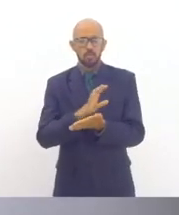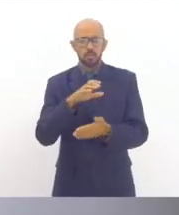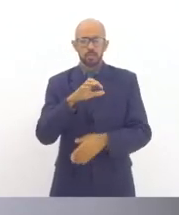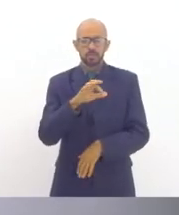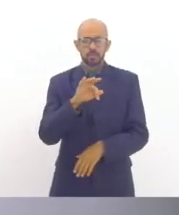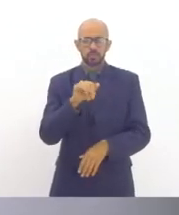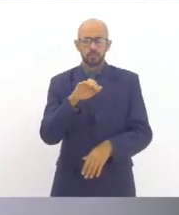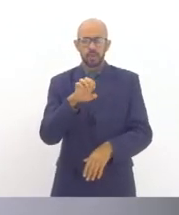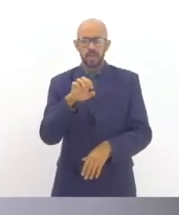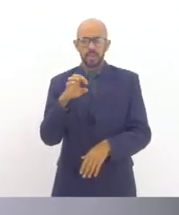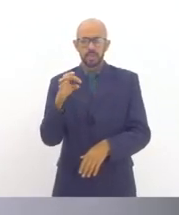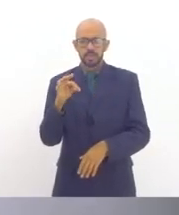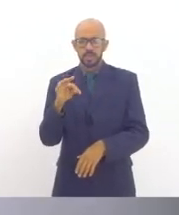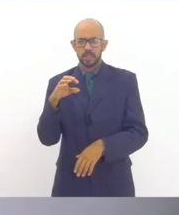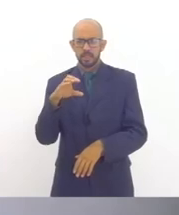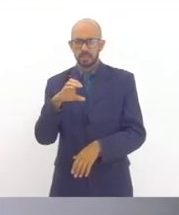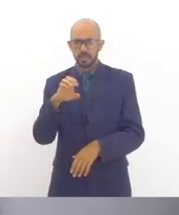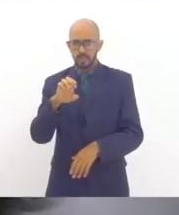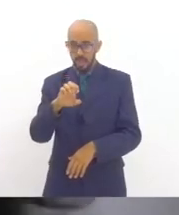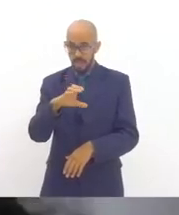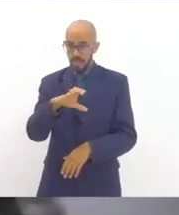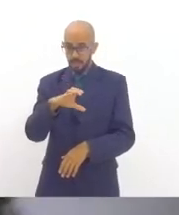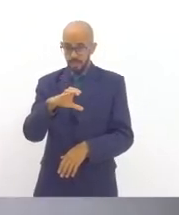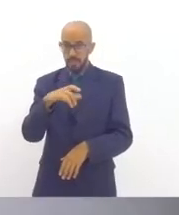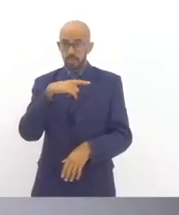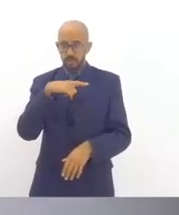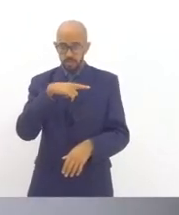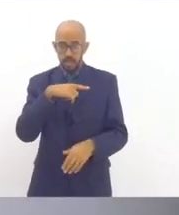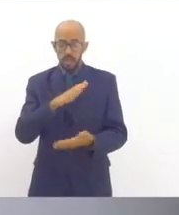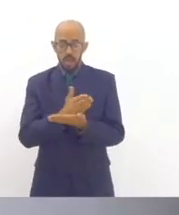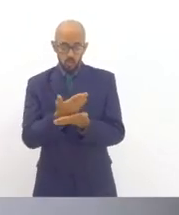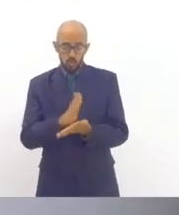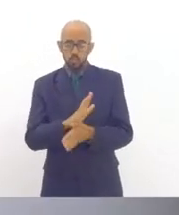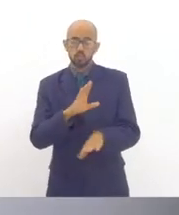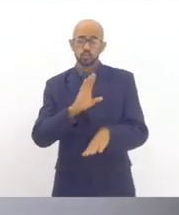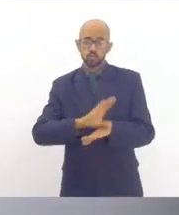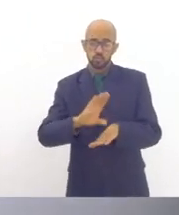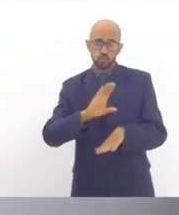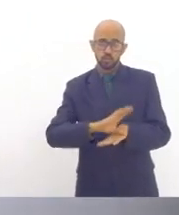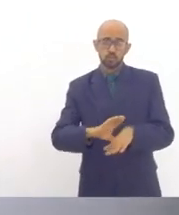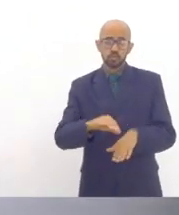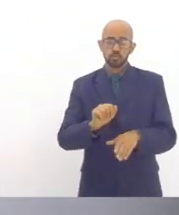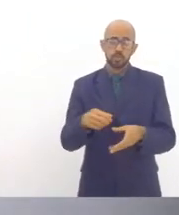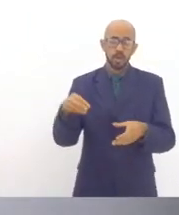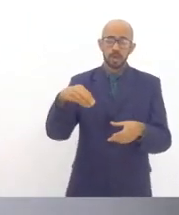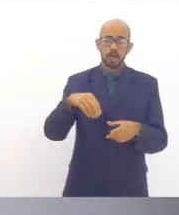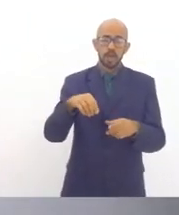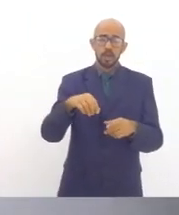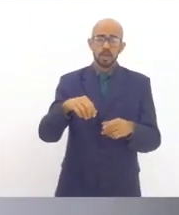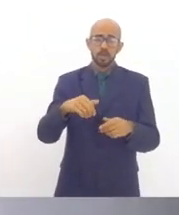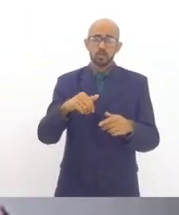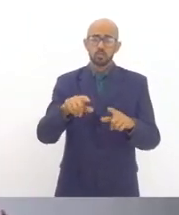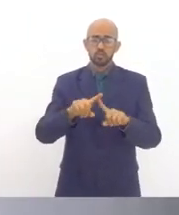muitas, nós temos a oferta também desses cursos para a comunidade interna.